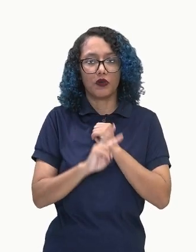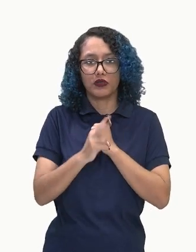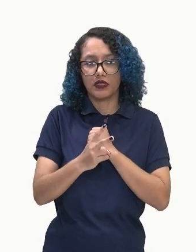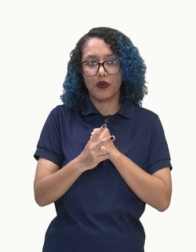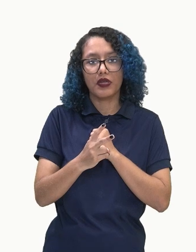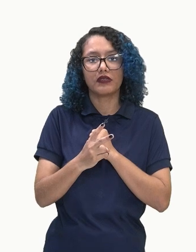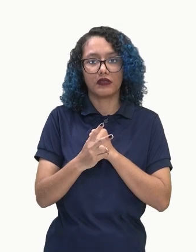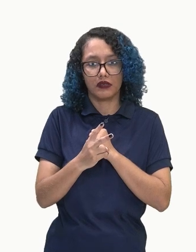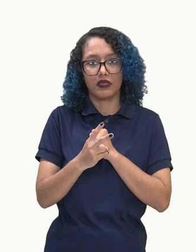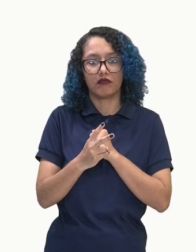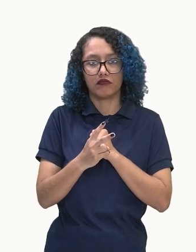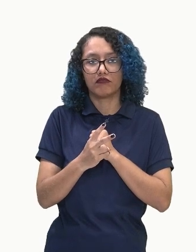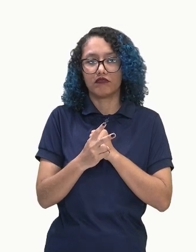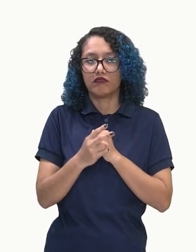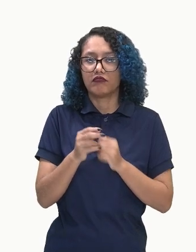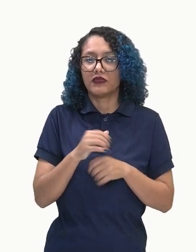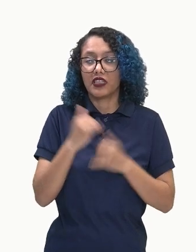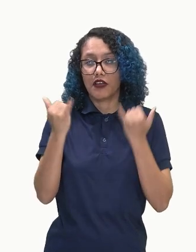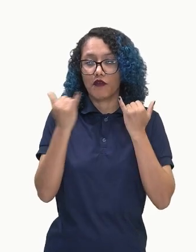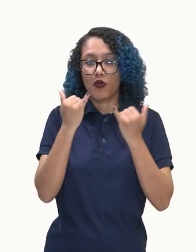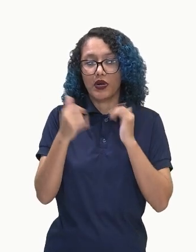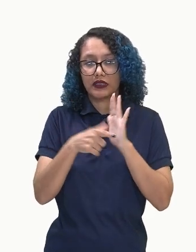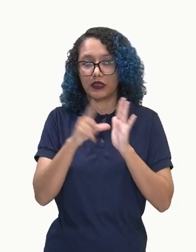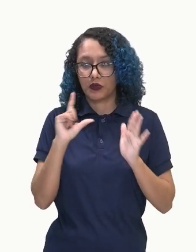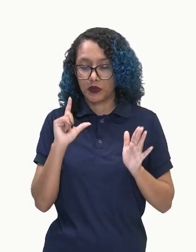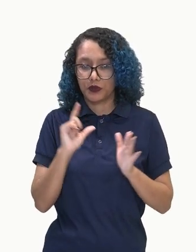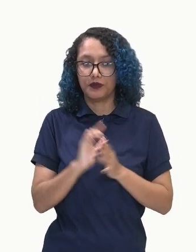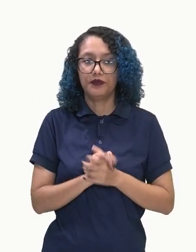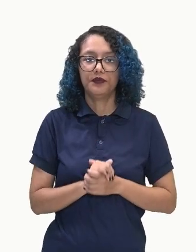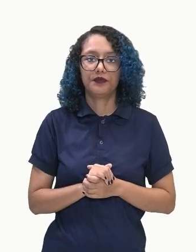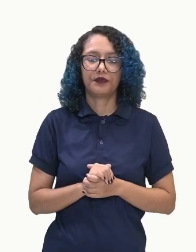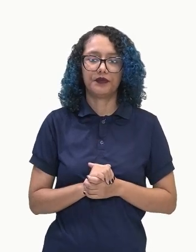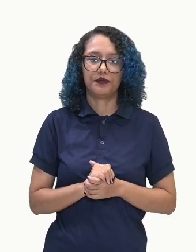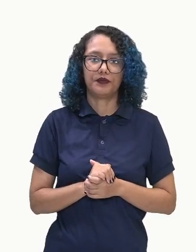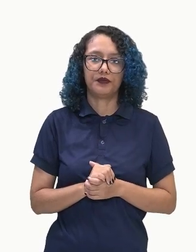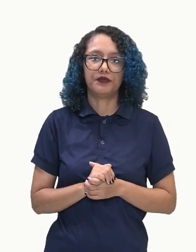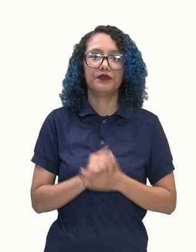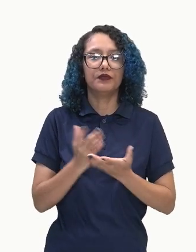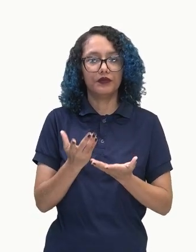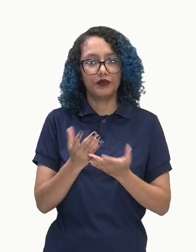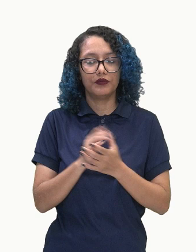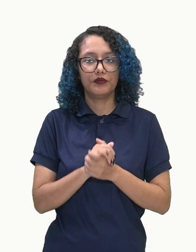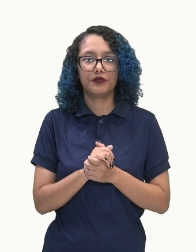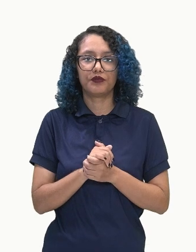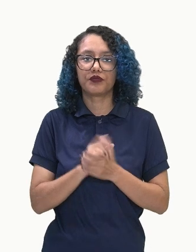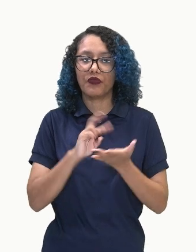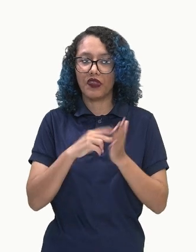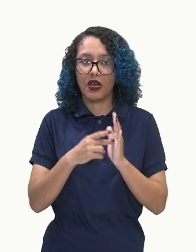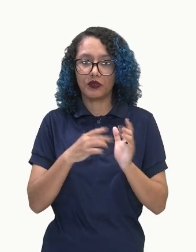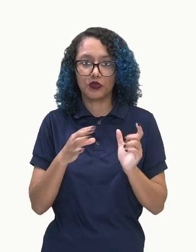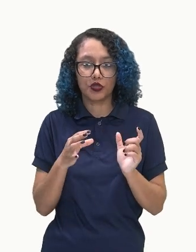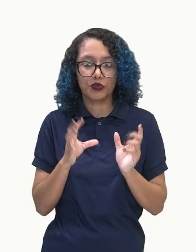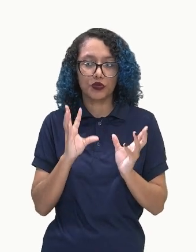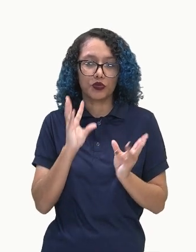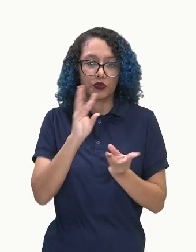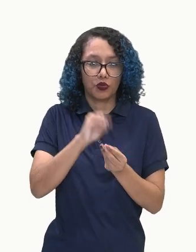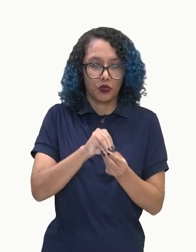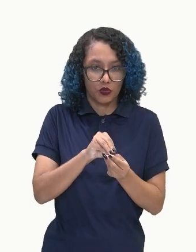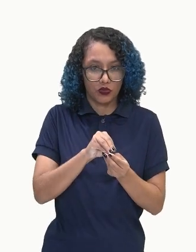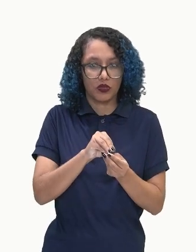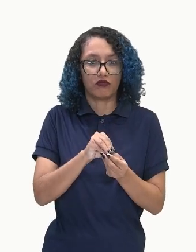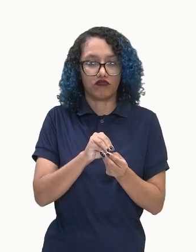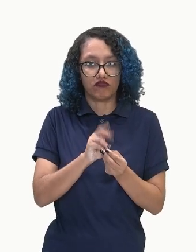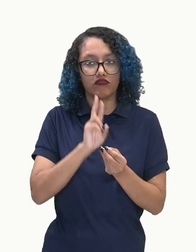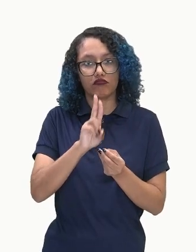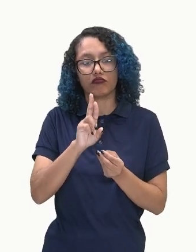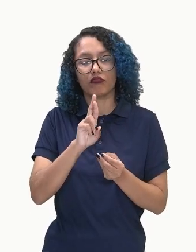do que foi dito antes. Então, as conjunções conclusivas, elas vão apresentar uma ideia de conclusão, de resultado ou consequência de